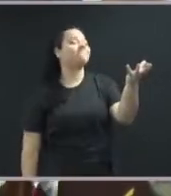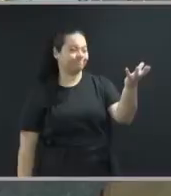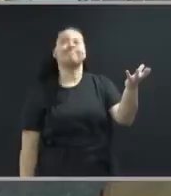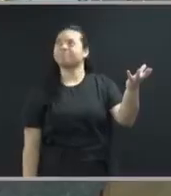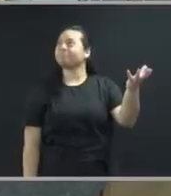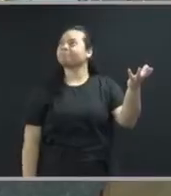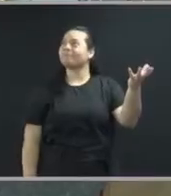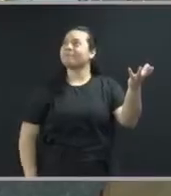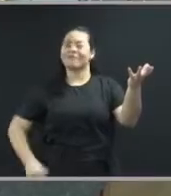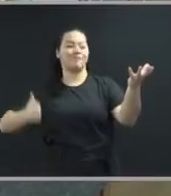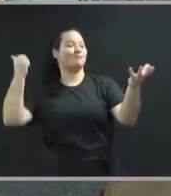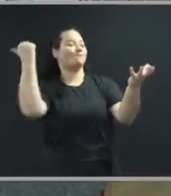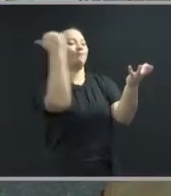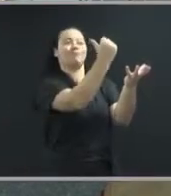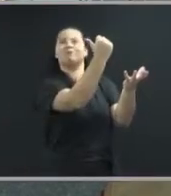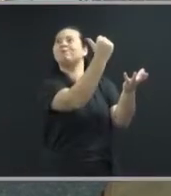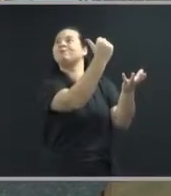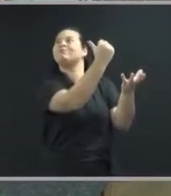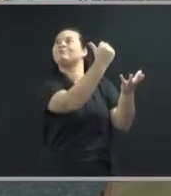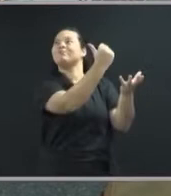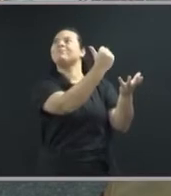consumada.